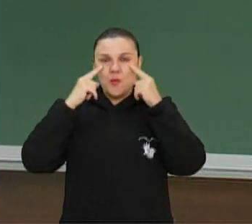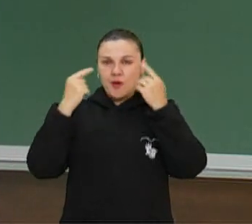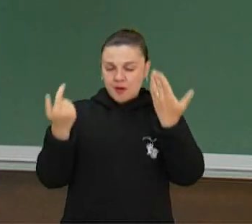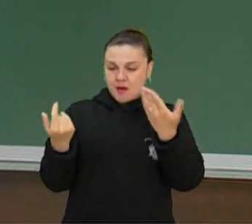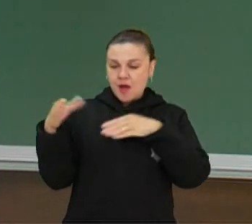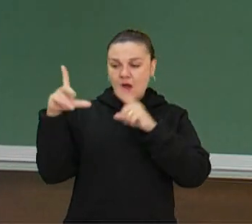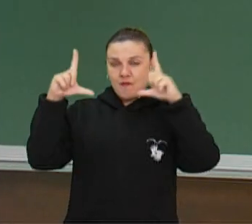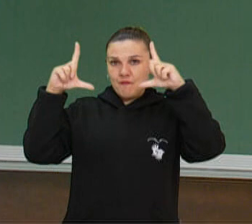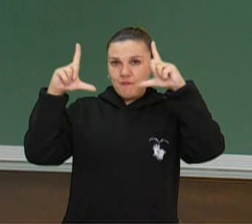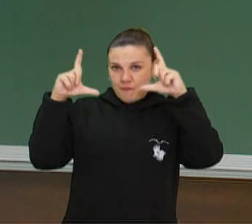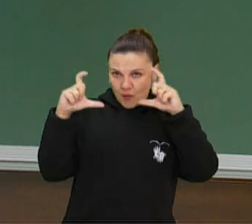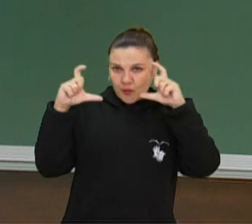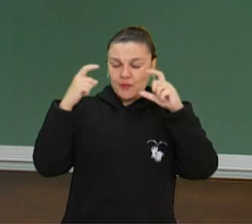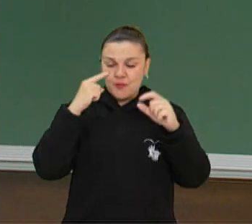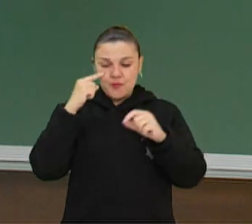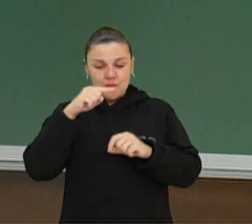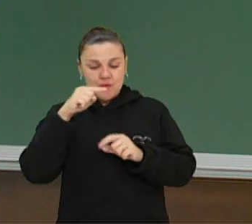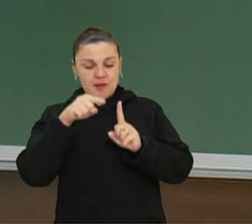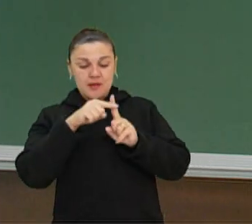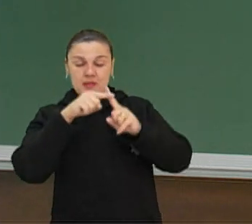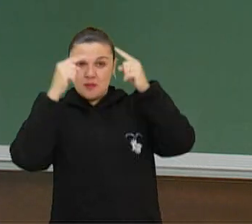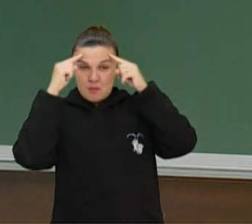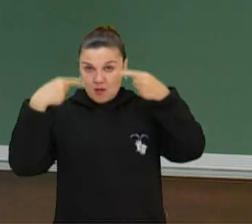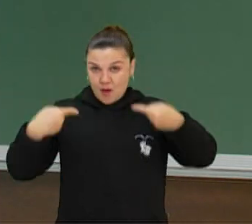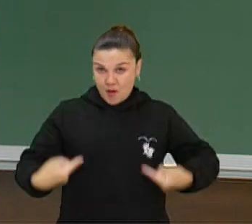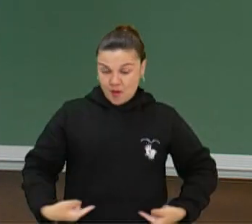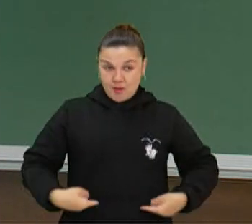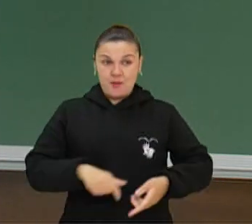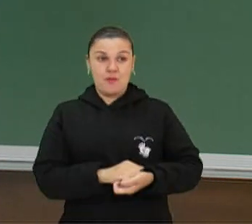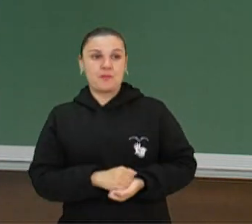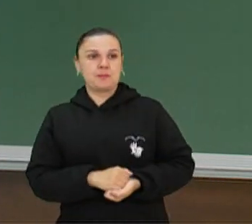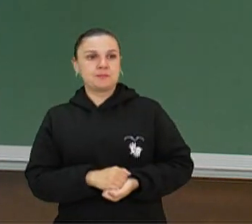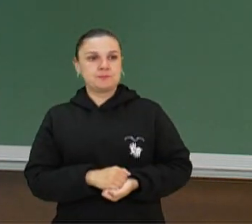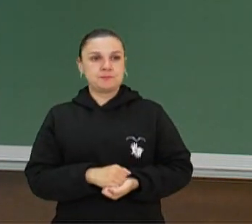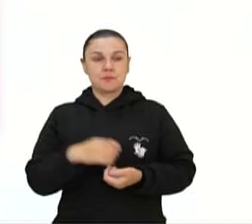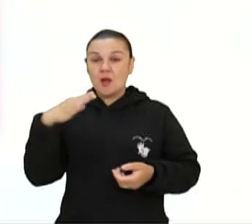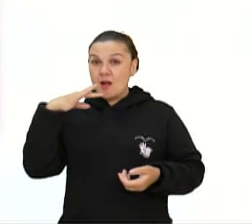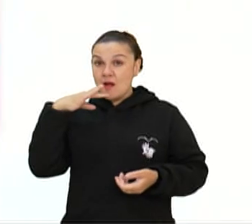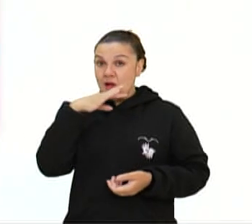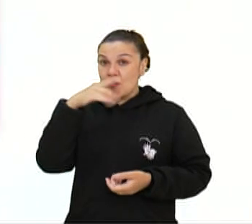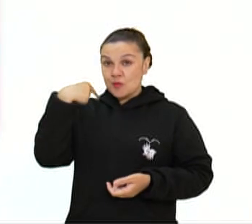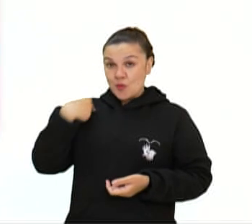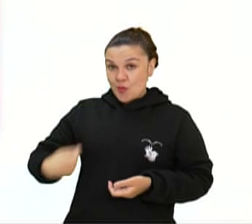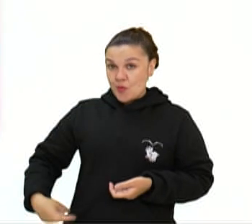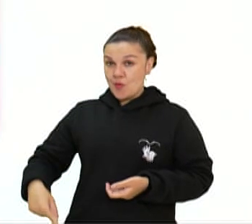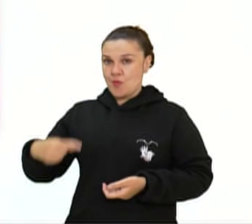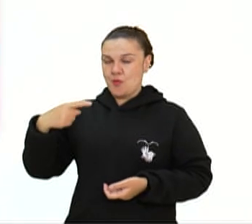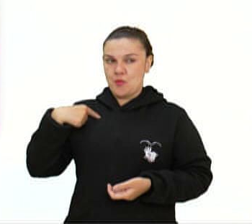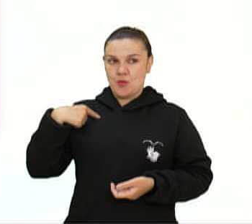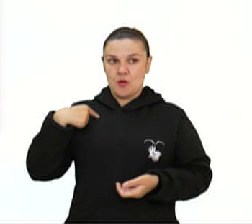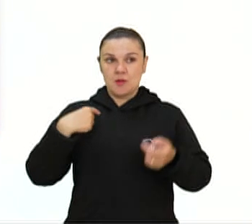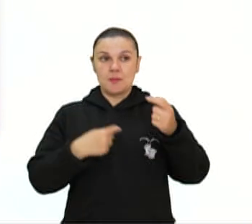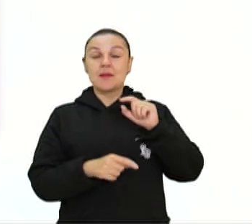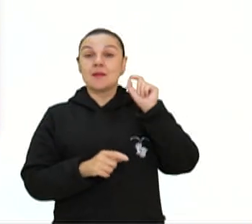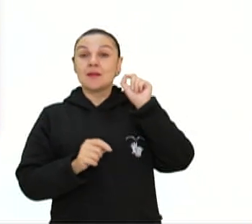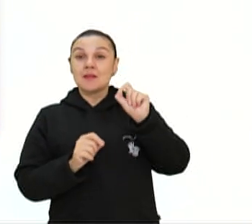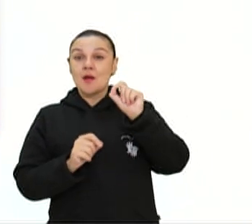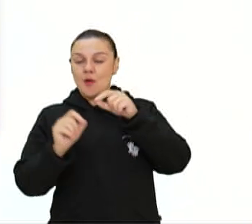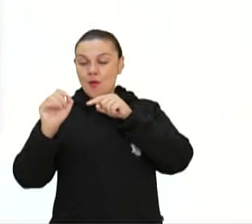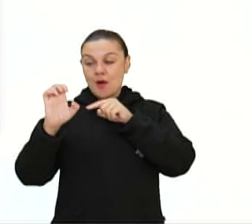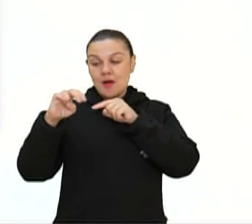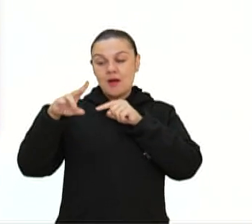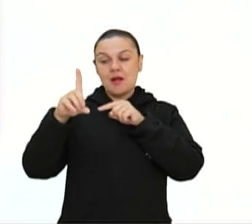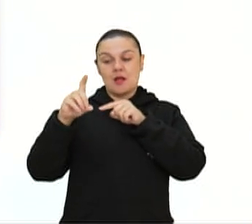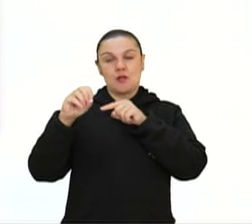câmera utilizada para verificar a temperatura corporal, ou seja, o calor produzido pelo corpo, e a endotermia é a capacidade que